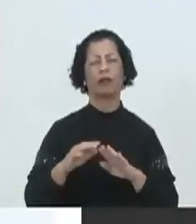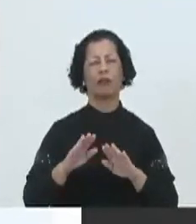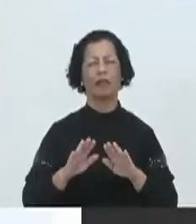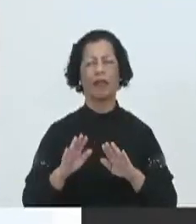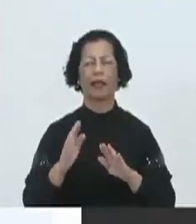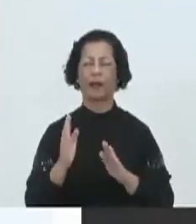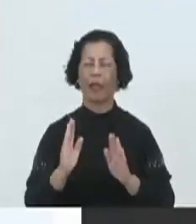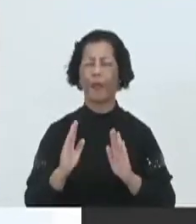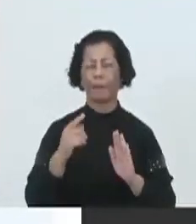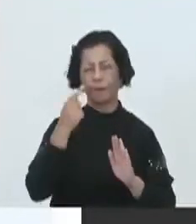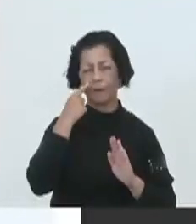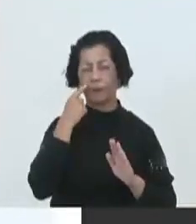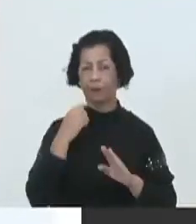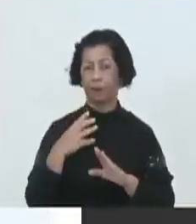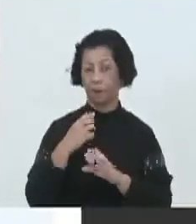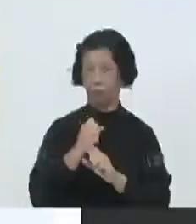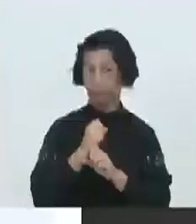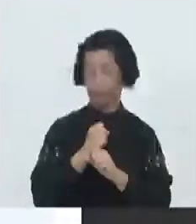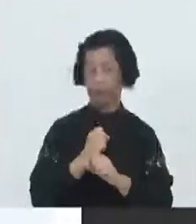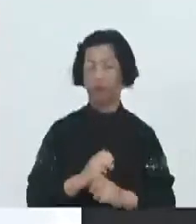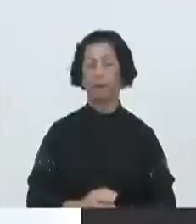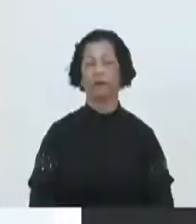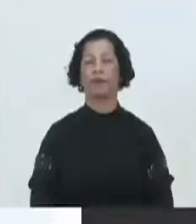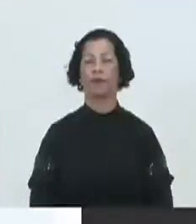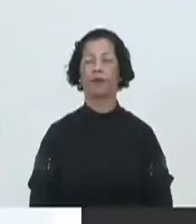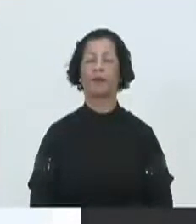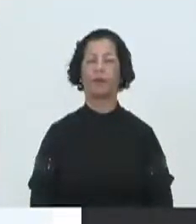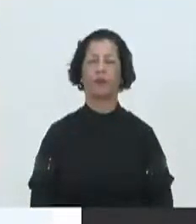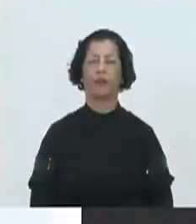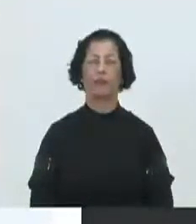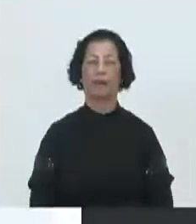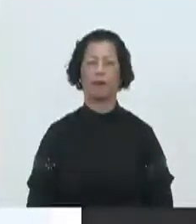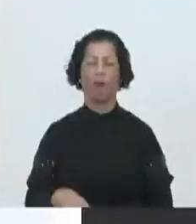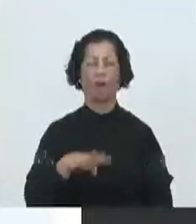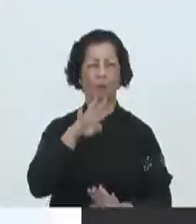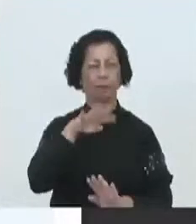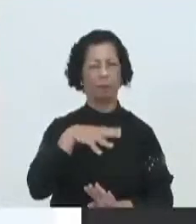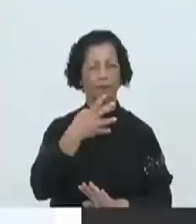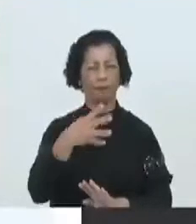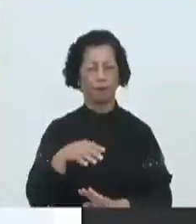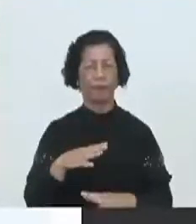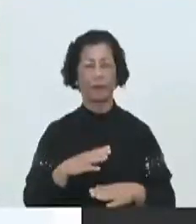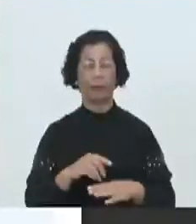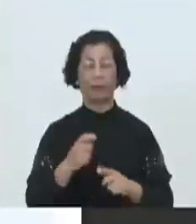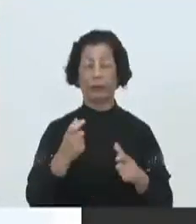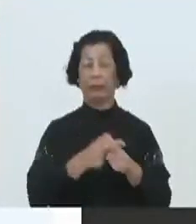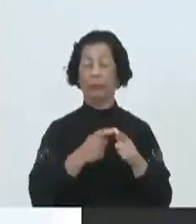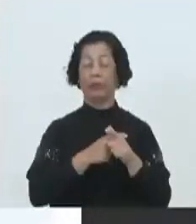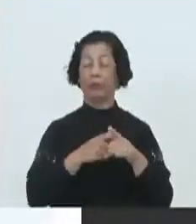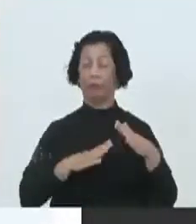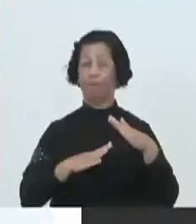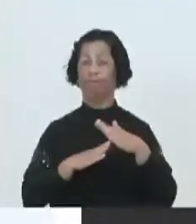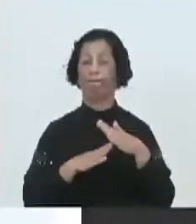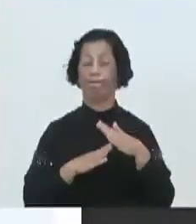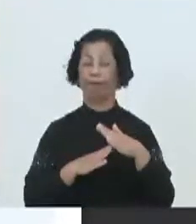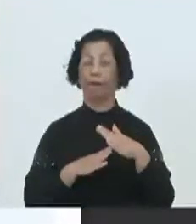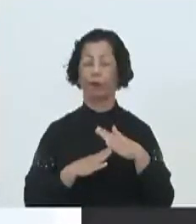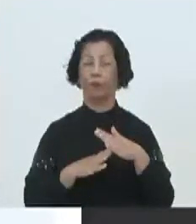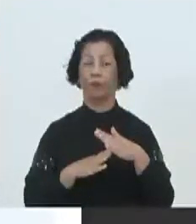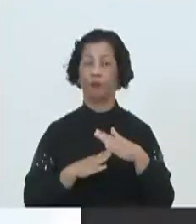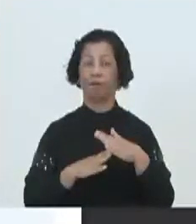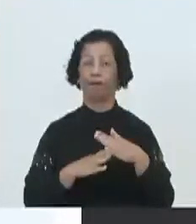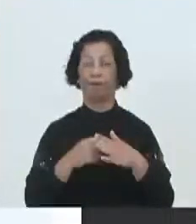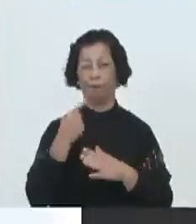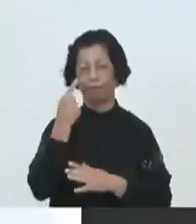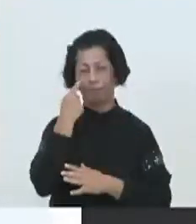desse número quando a a gente olha para os limites da dívida a gente vê